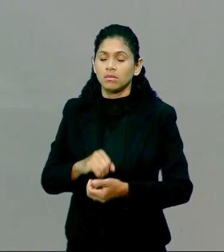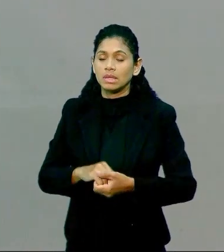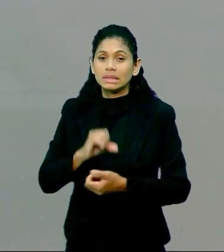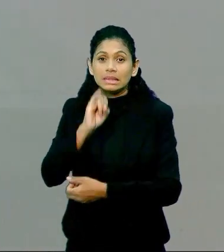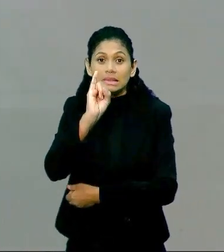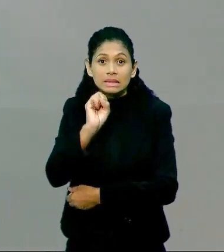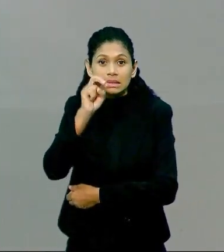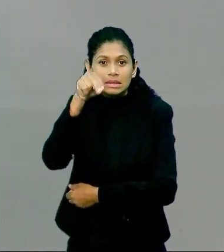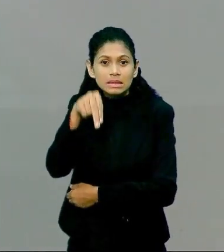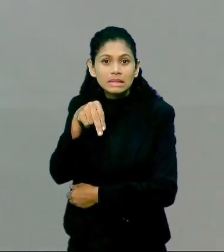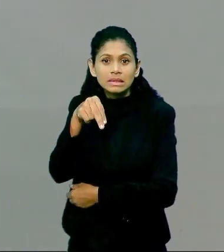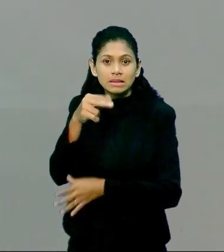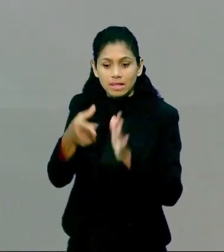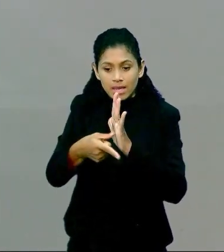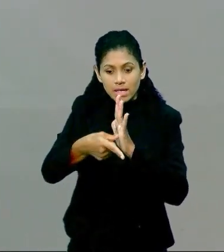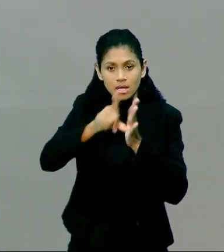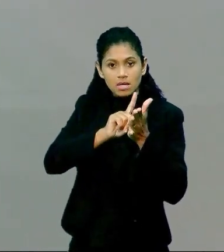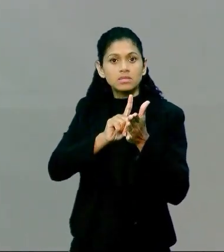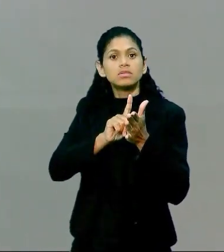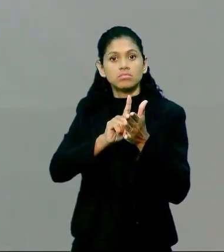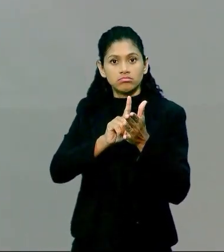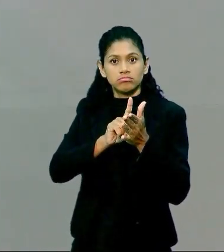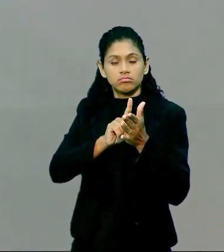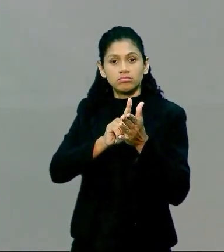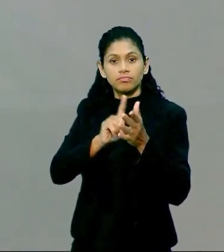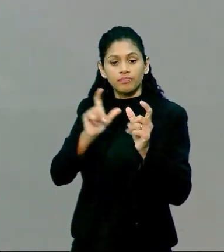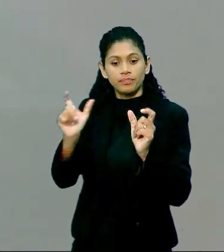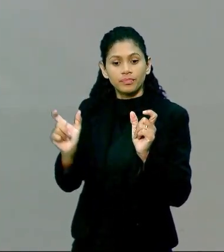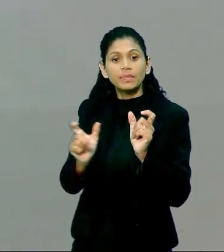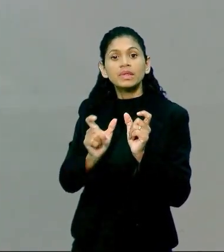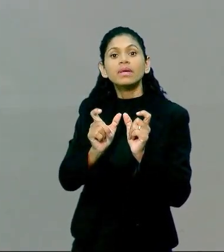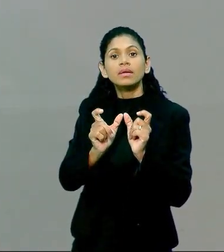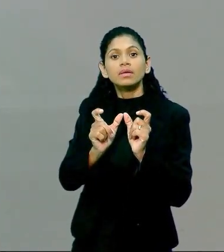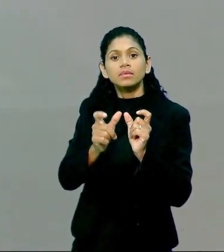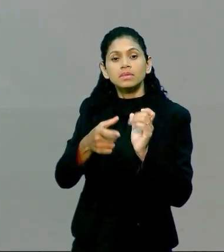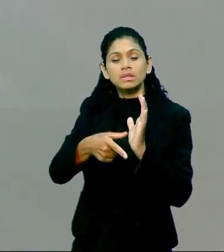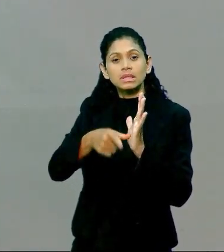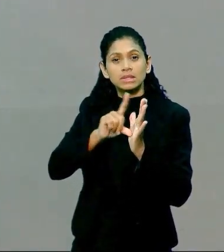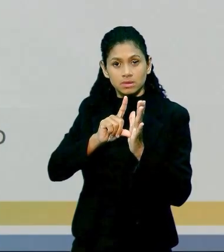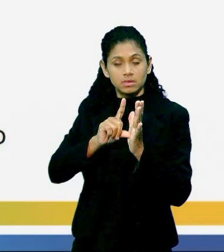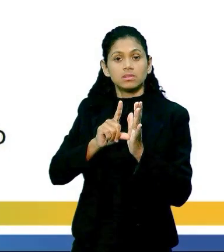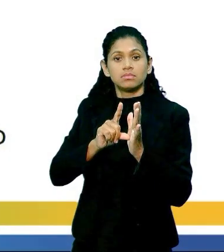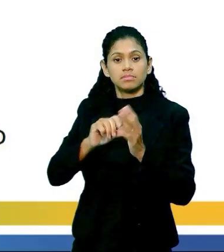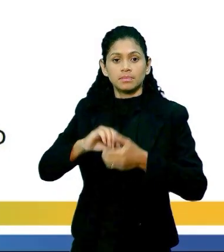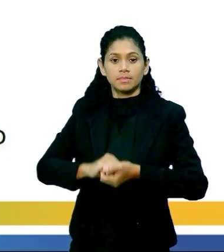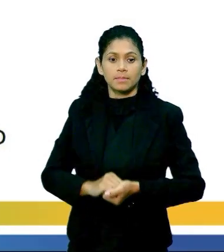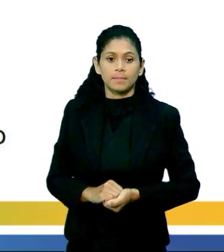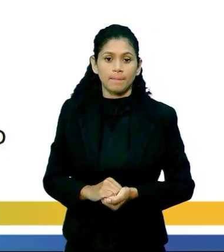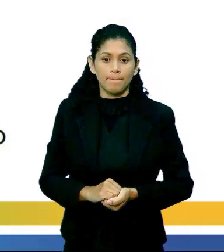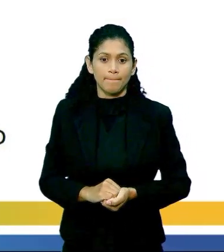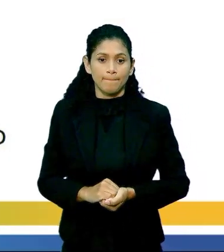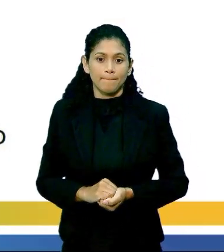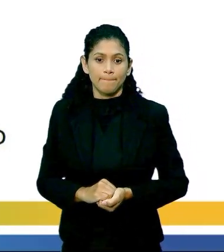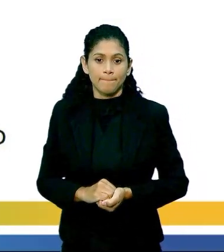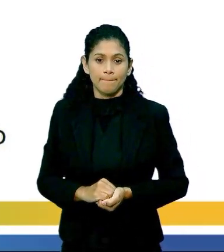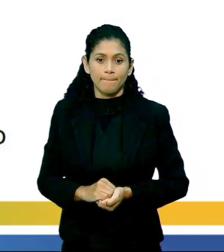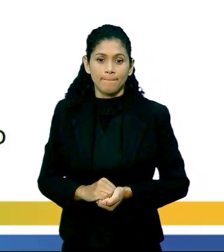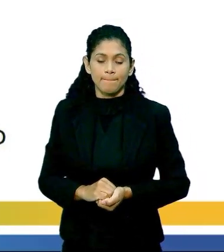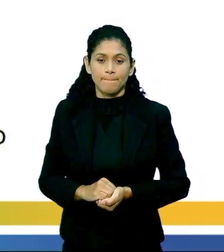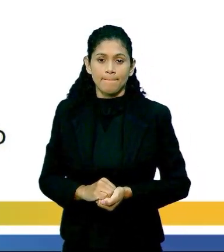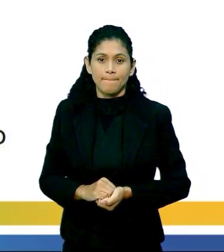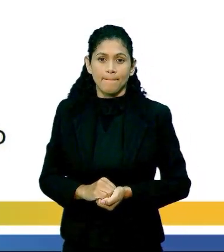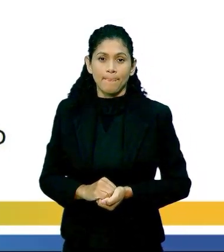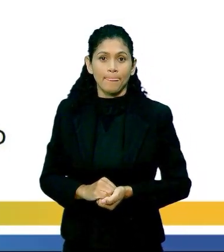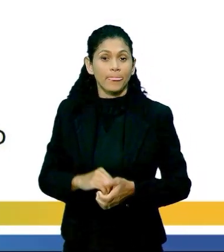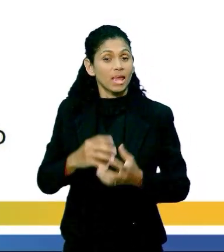é o prefixo, ao contrário. Ou seja, incorreto é não correto, né? Então, é o mesmo caso aqui. Ou seja,